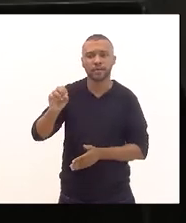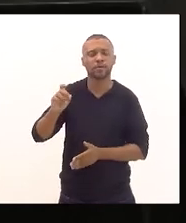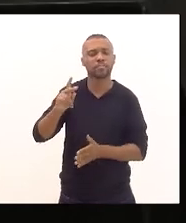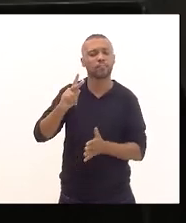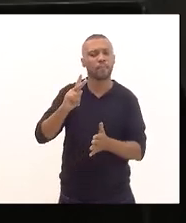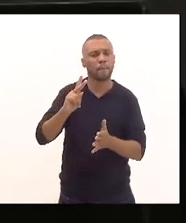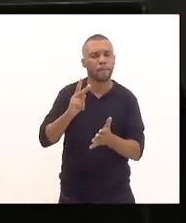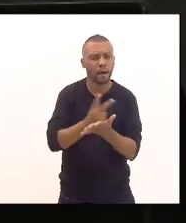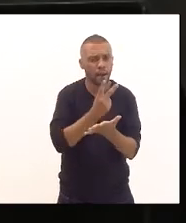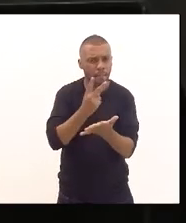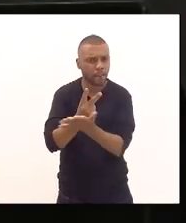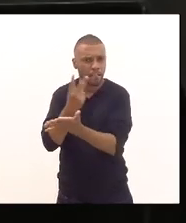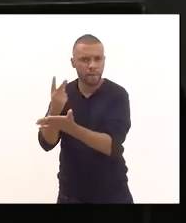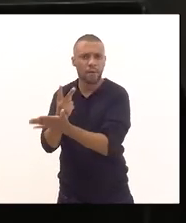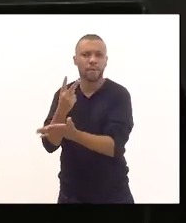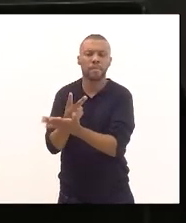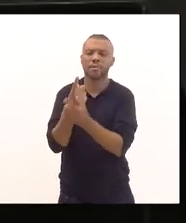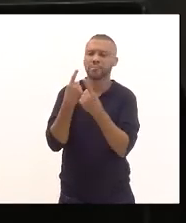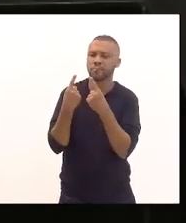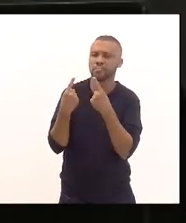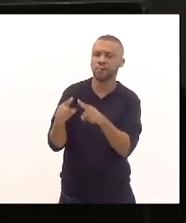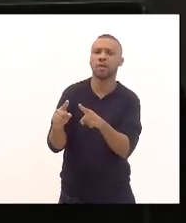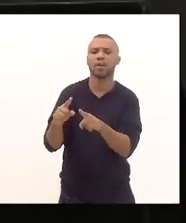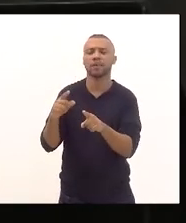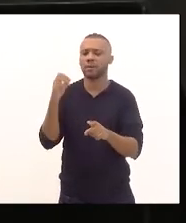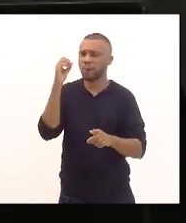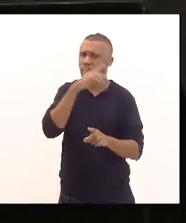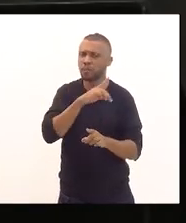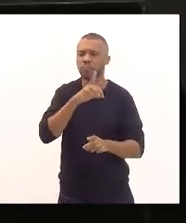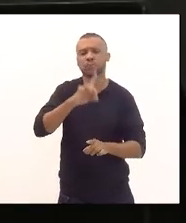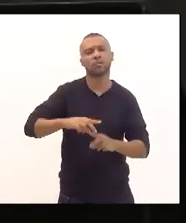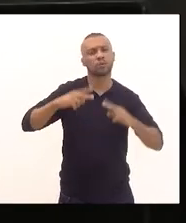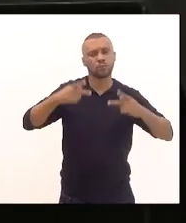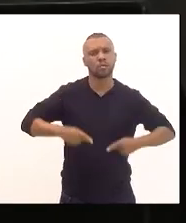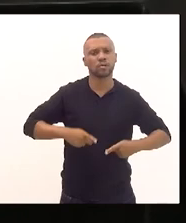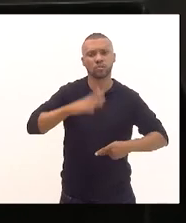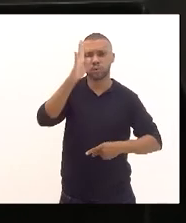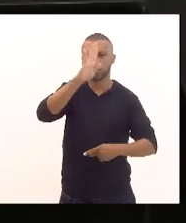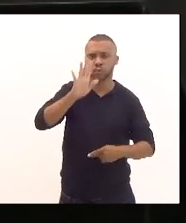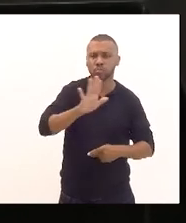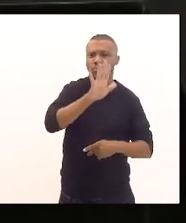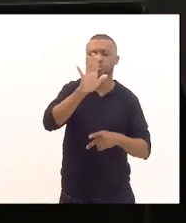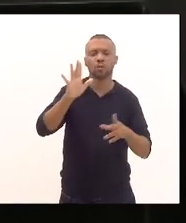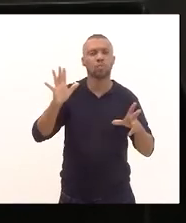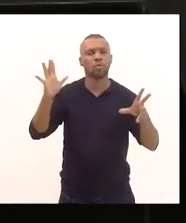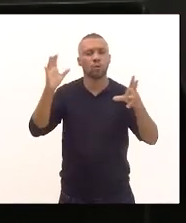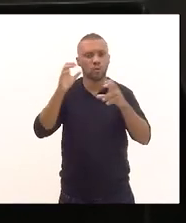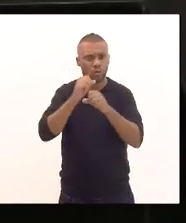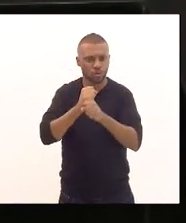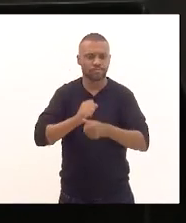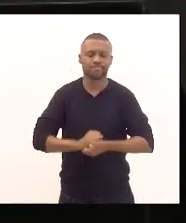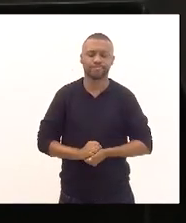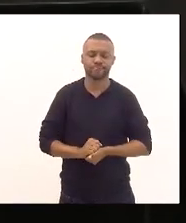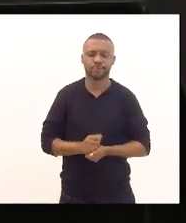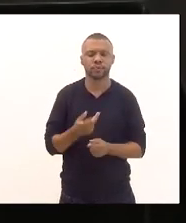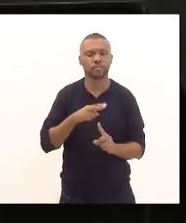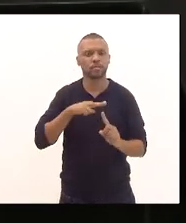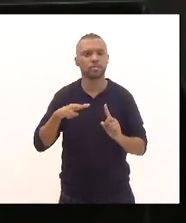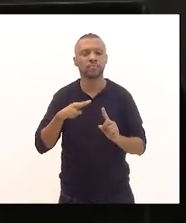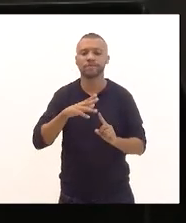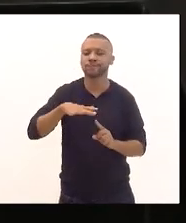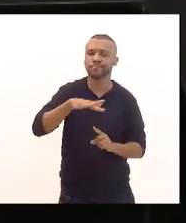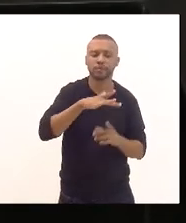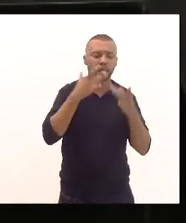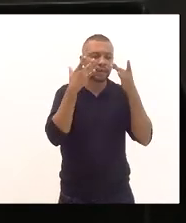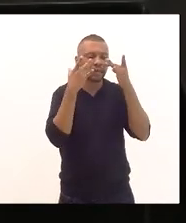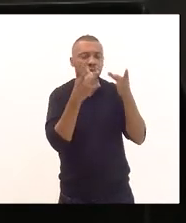contra o idoso no Brasil de uma pessoa e social e de saúde a menos que os setores de